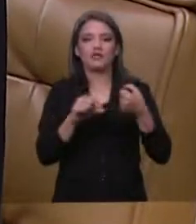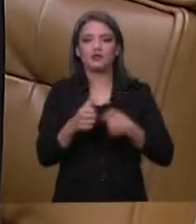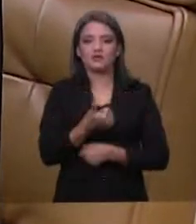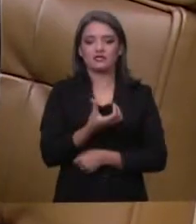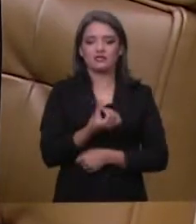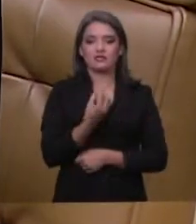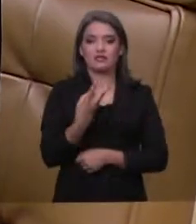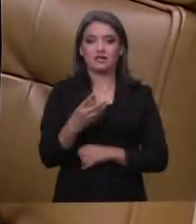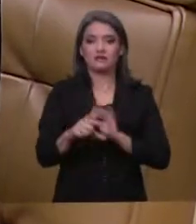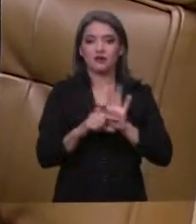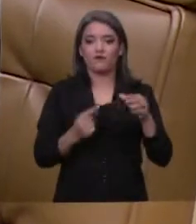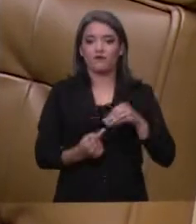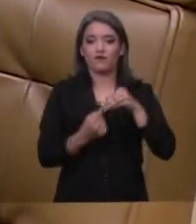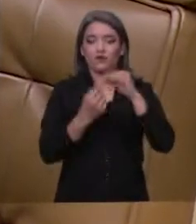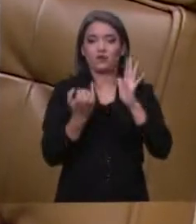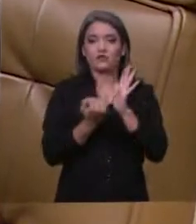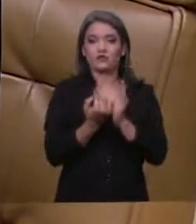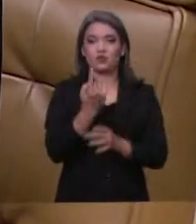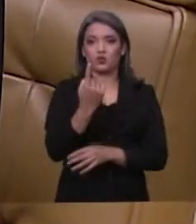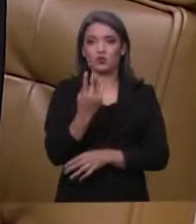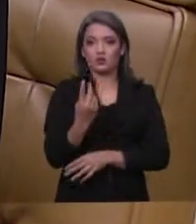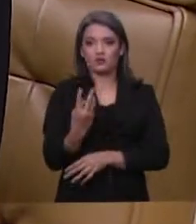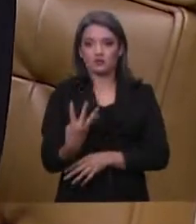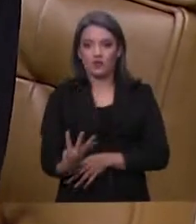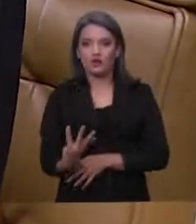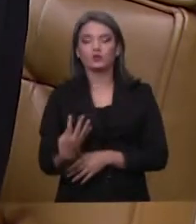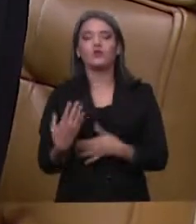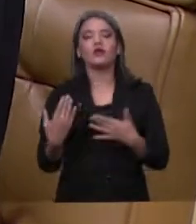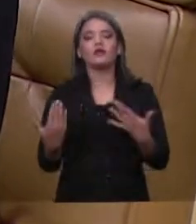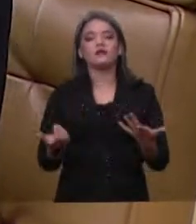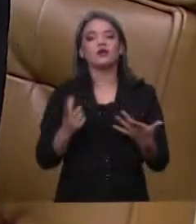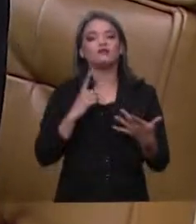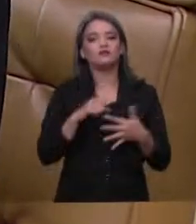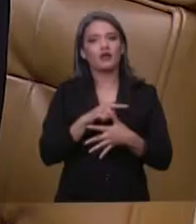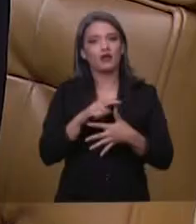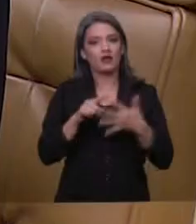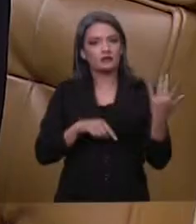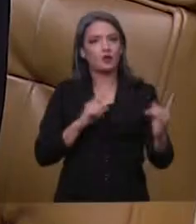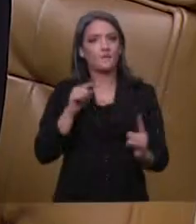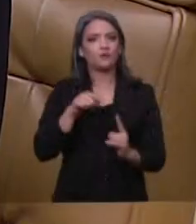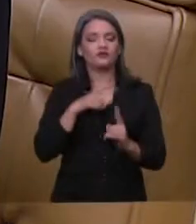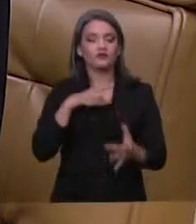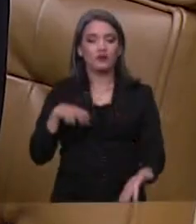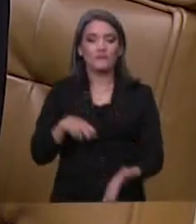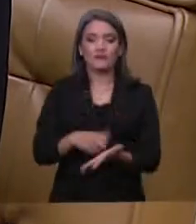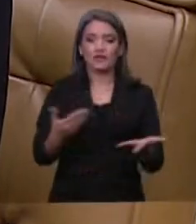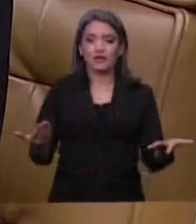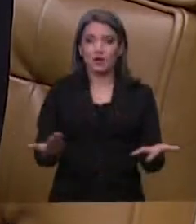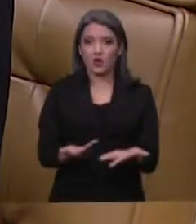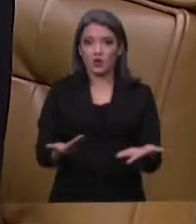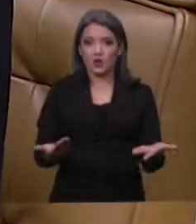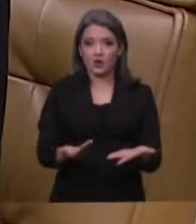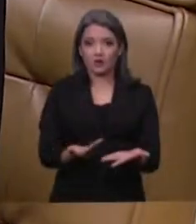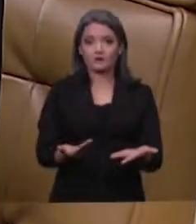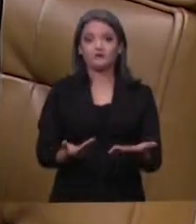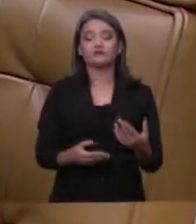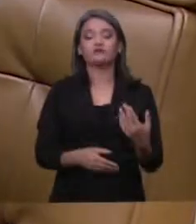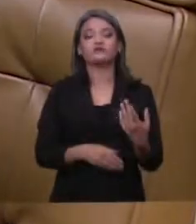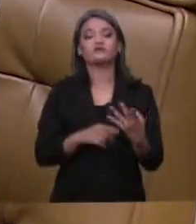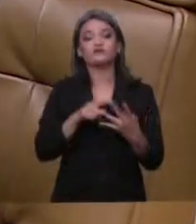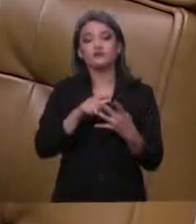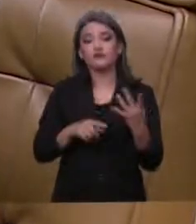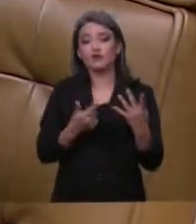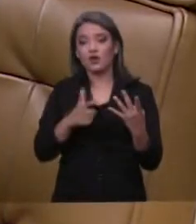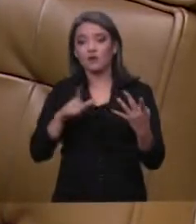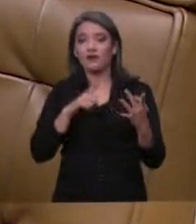parágrafo único, inciso 1 a 4. Utilizo uma das qualificadoras para a fixação da pena base, nesse momento, dosimetria, e as três remanescentes